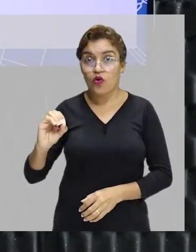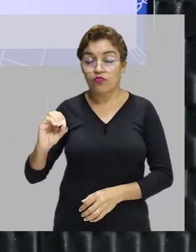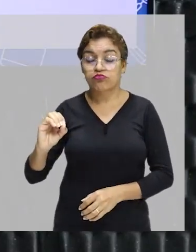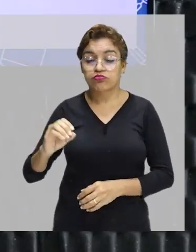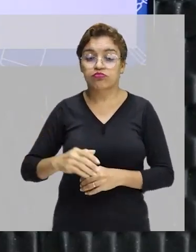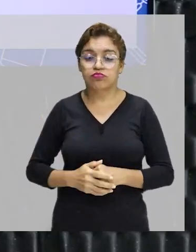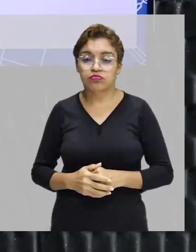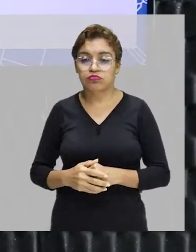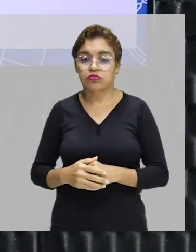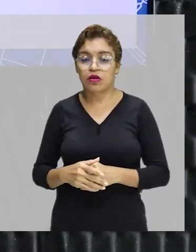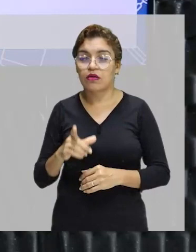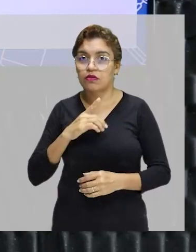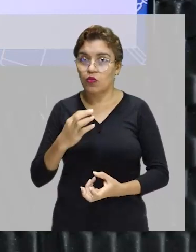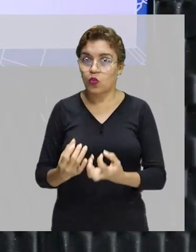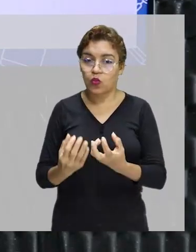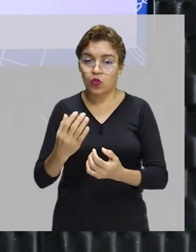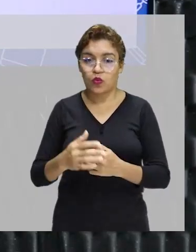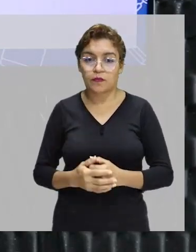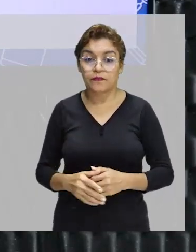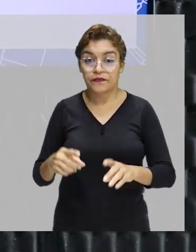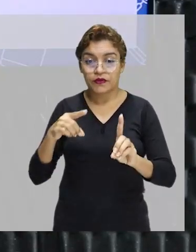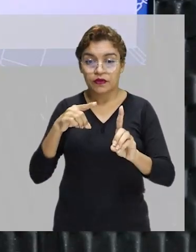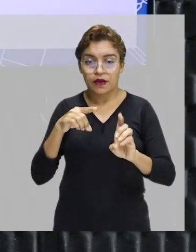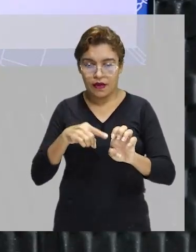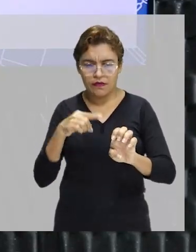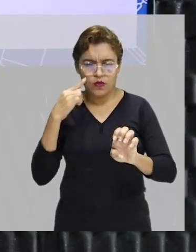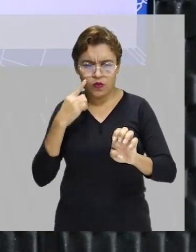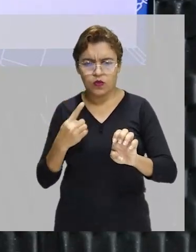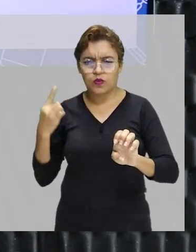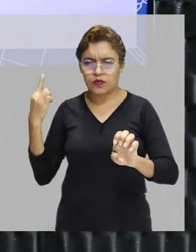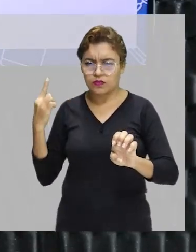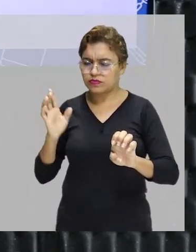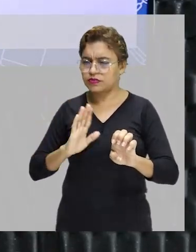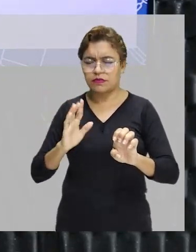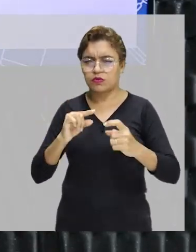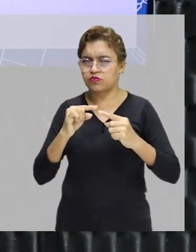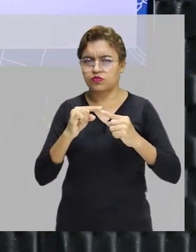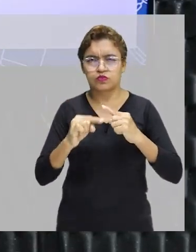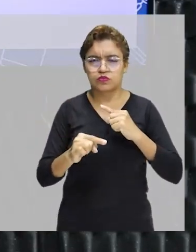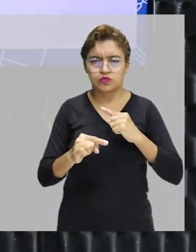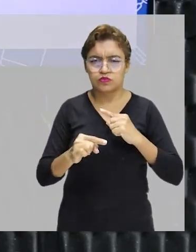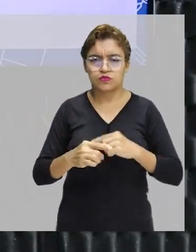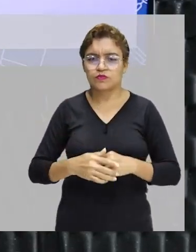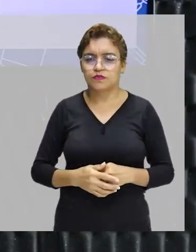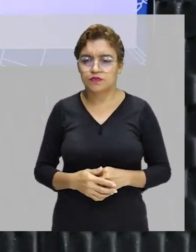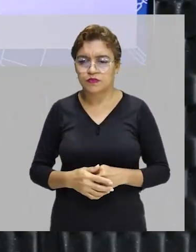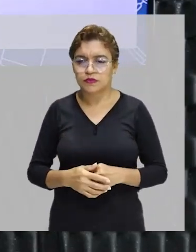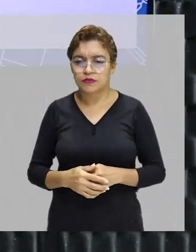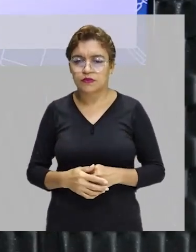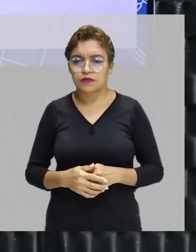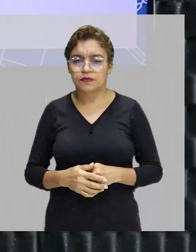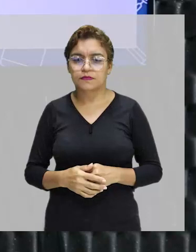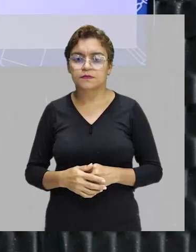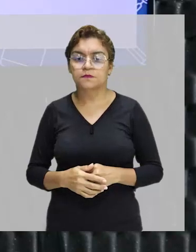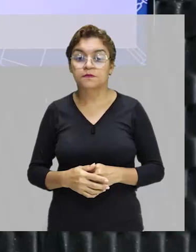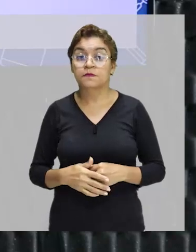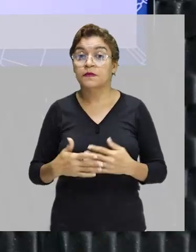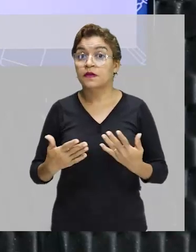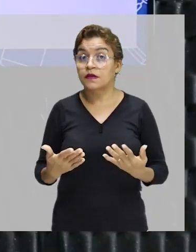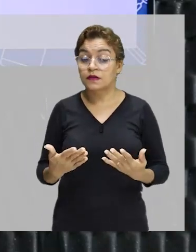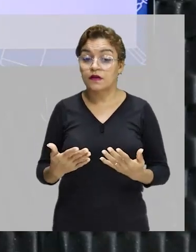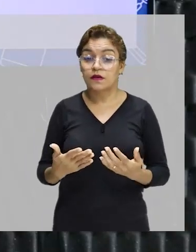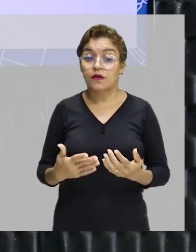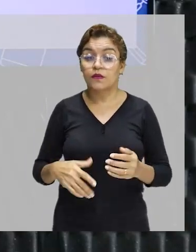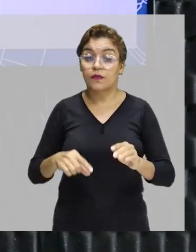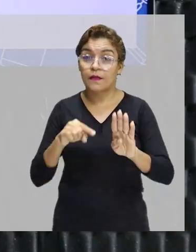Excitação das moléculas de proteínas. Não. Quem serão excitadas serão os elétrons. Então a gente fica com